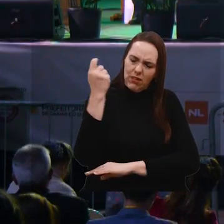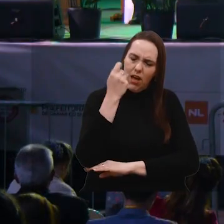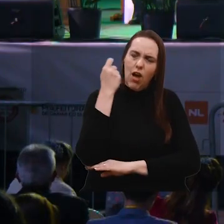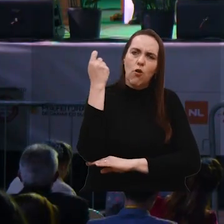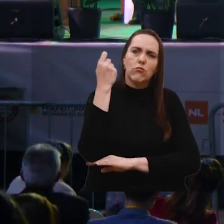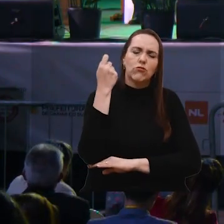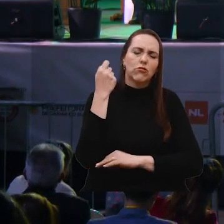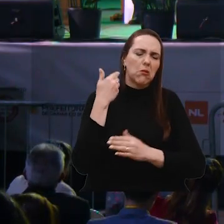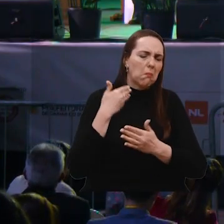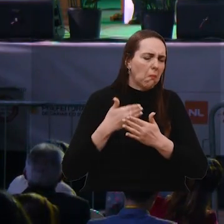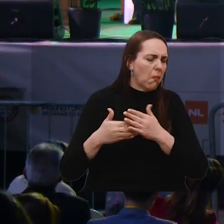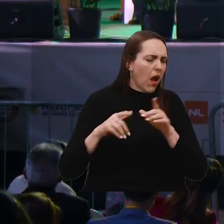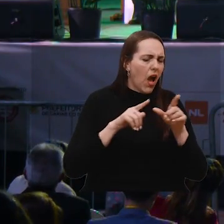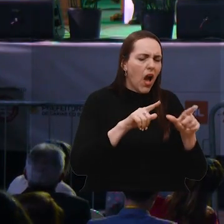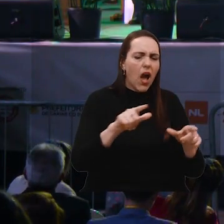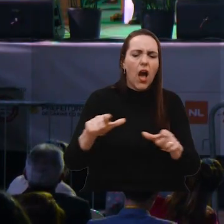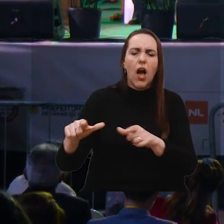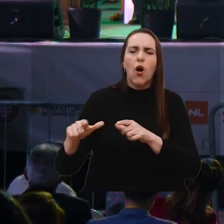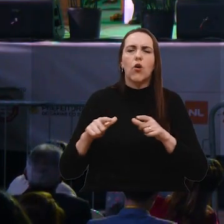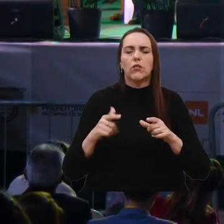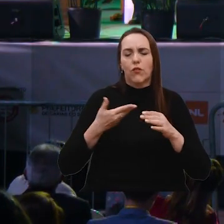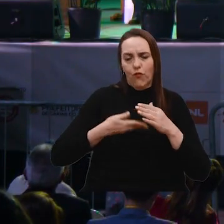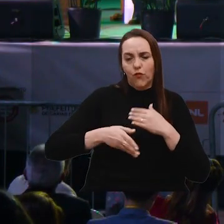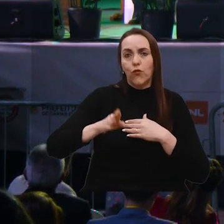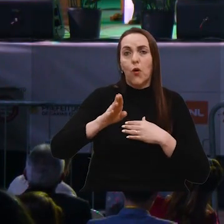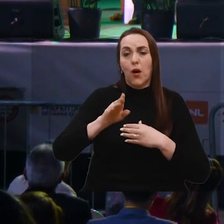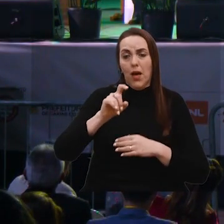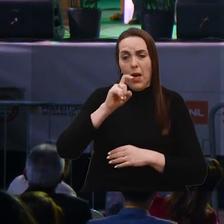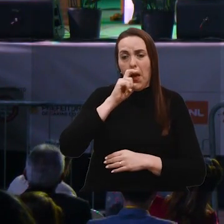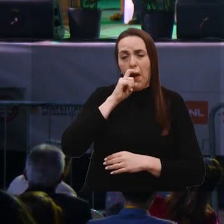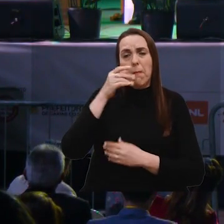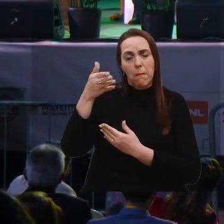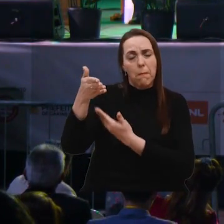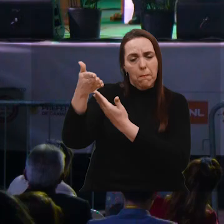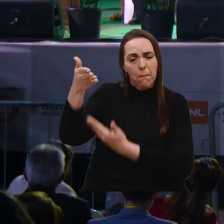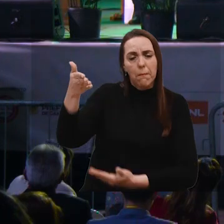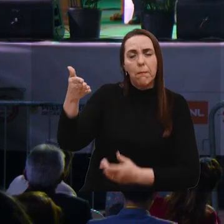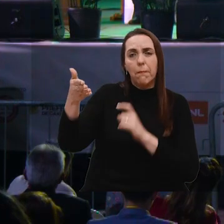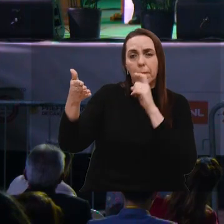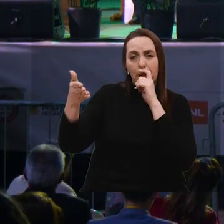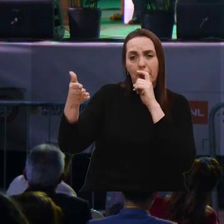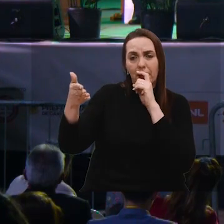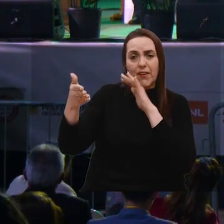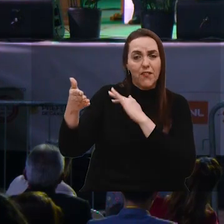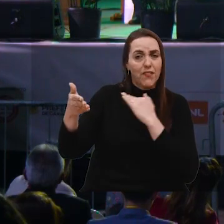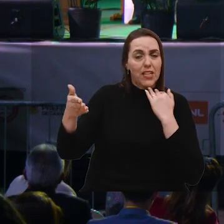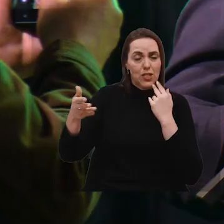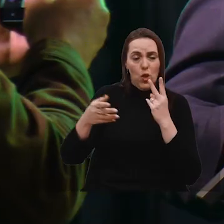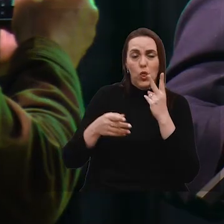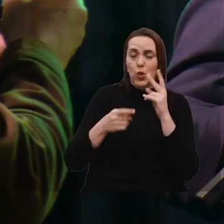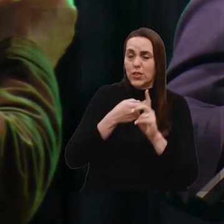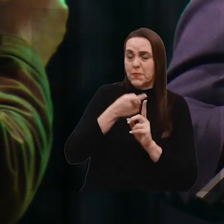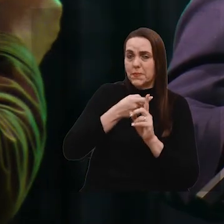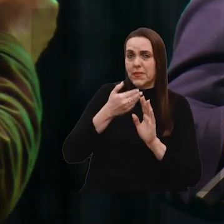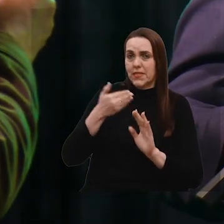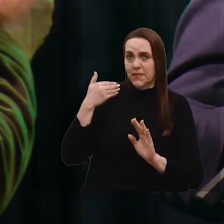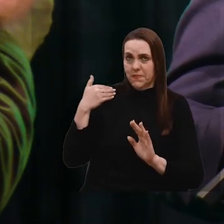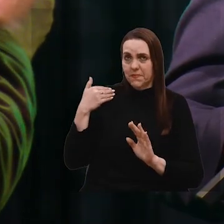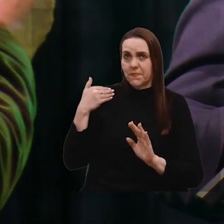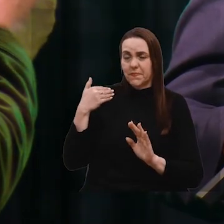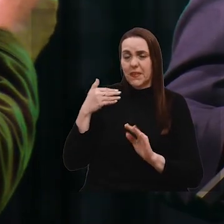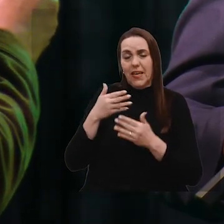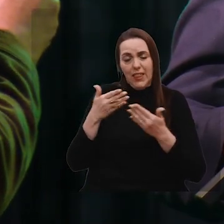a tradição gaúcha aonde eu estiver, que é do meu pai, que ele faleceu há